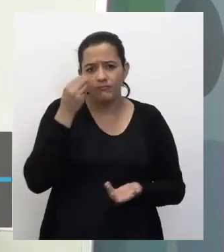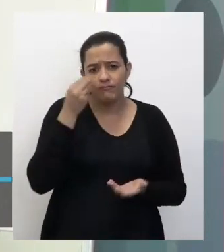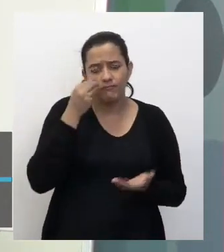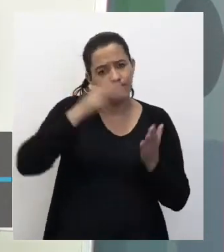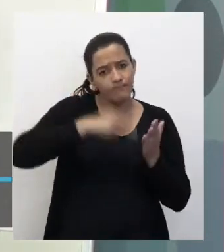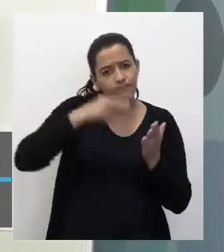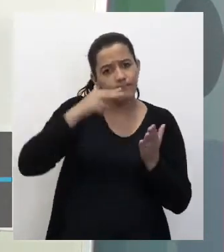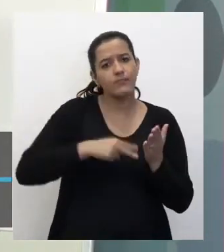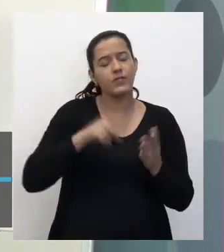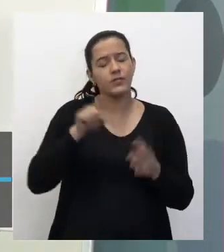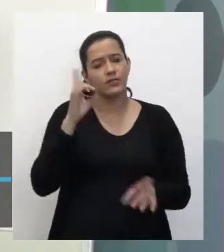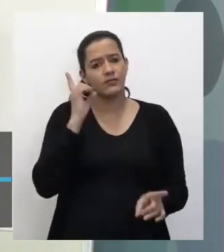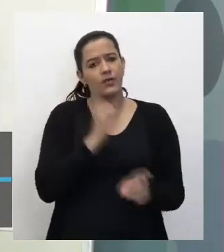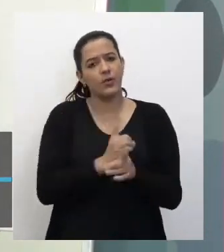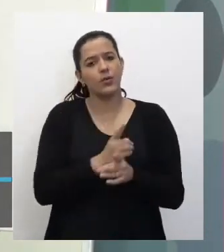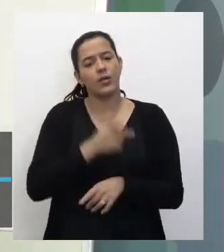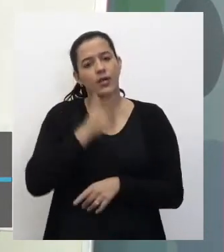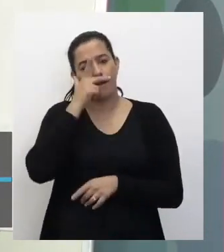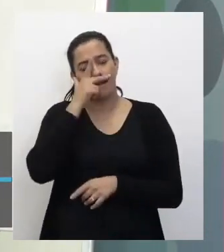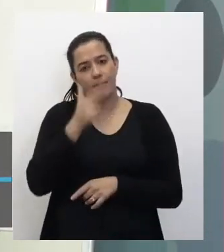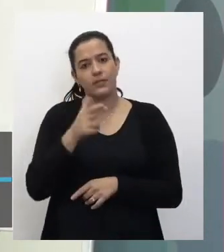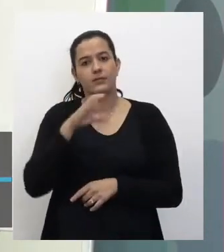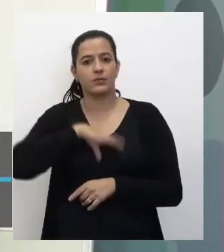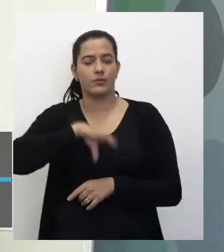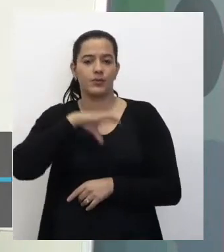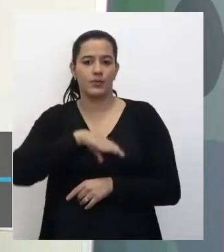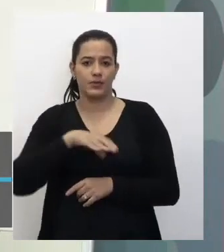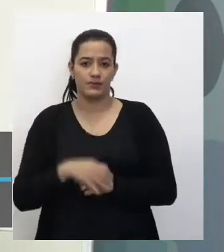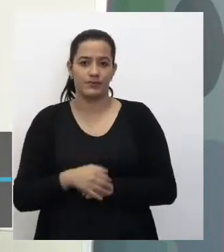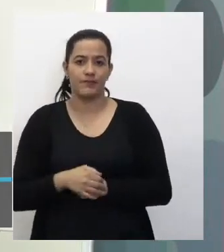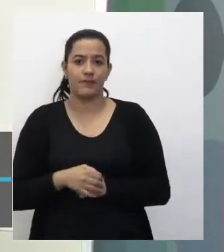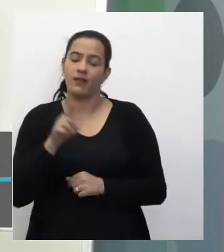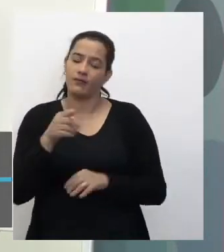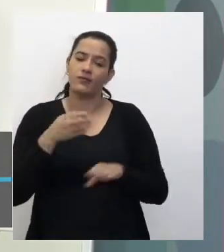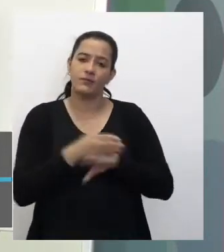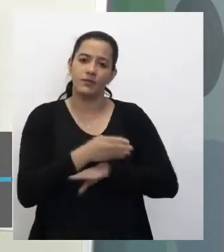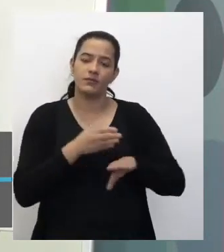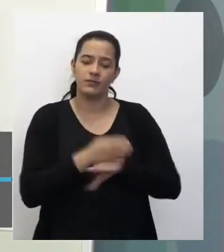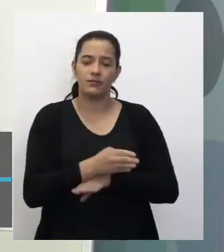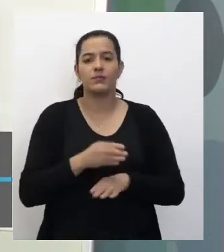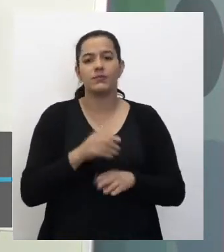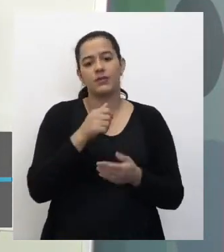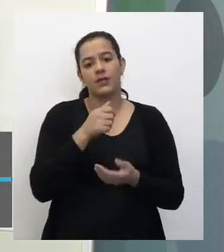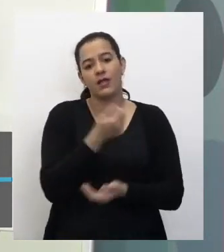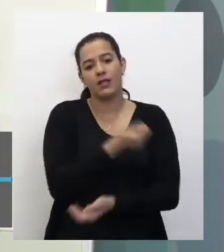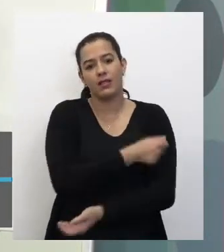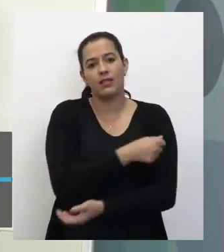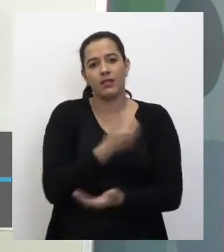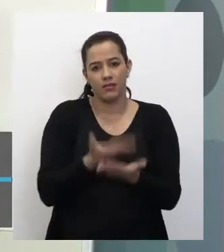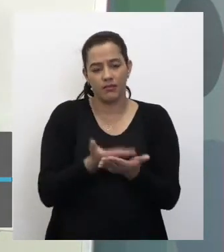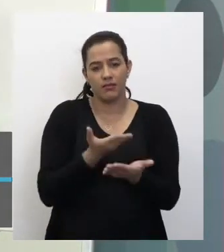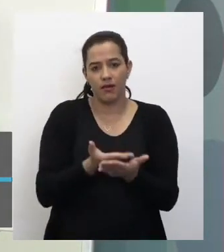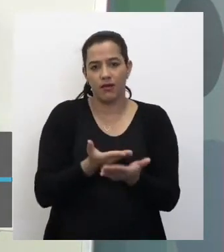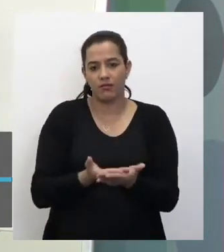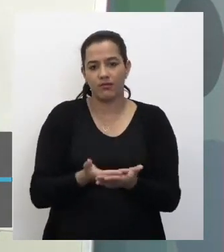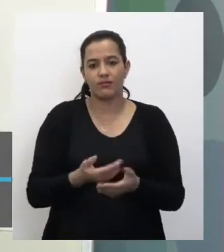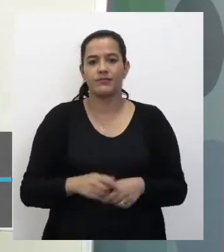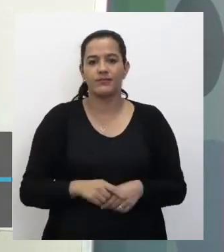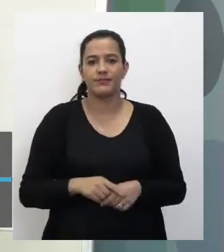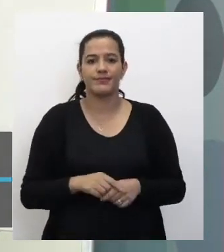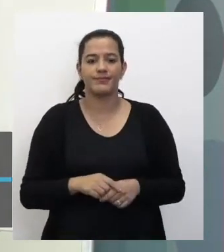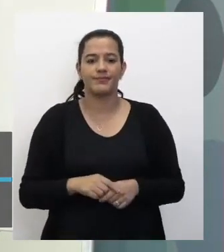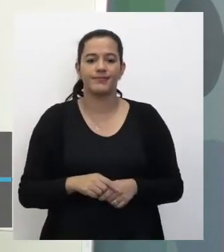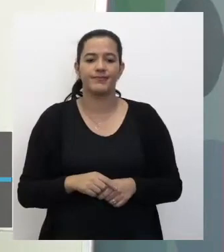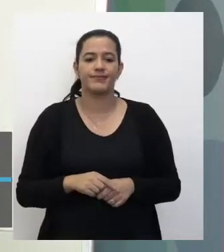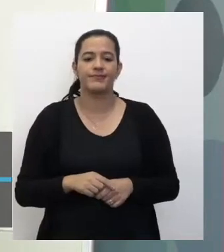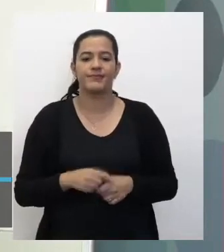você vai achar algo que é parecido com o português. E aí você participa da aula também, ao invés de gastar uma entrada do seu